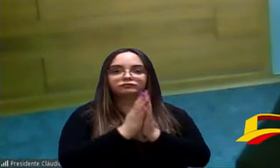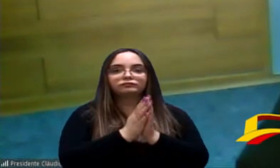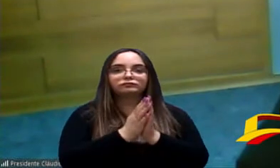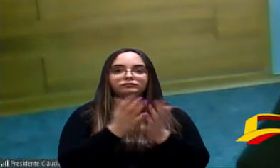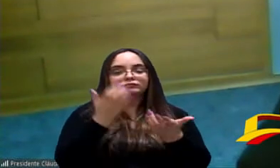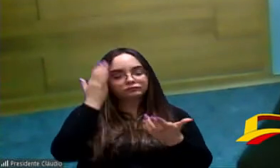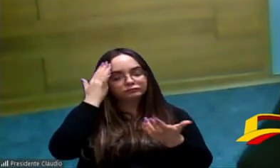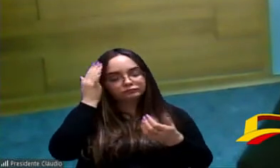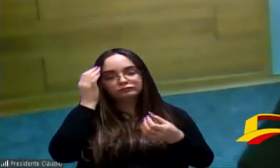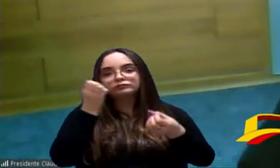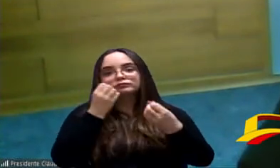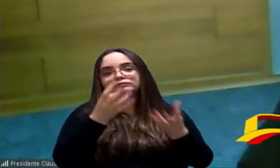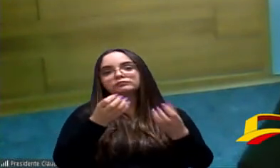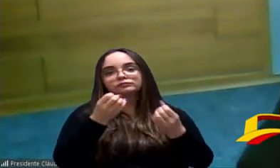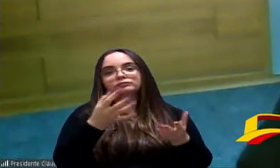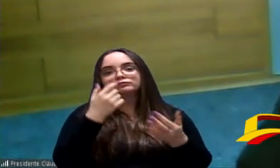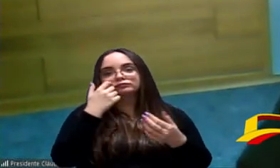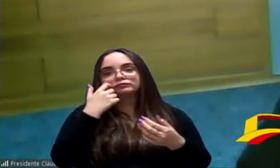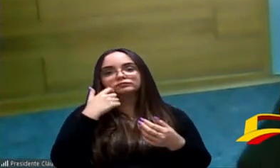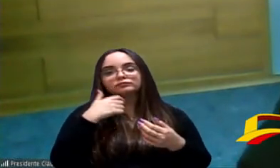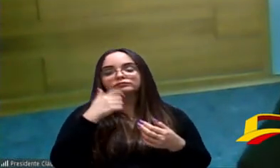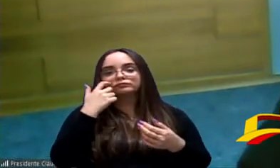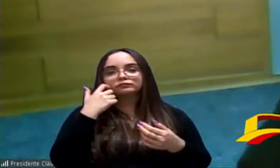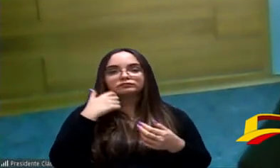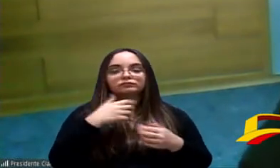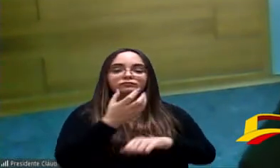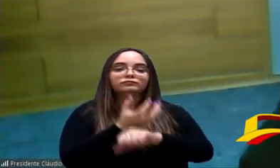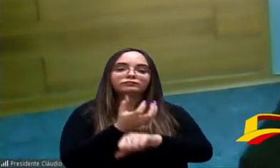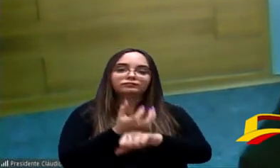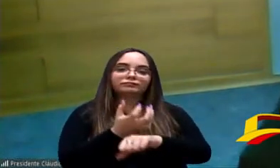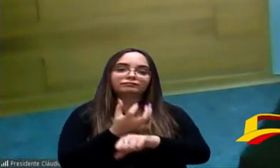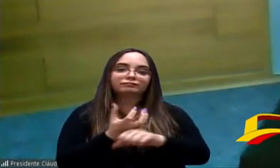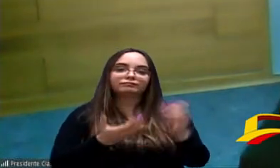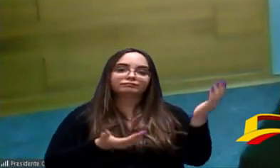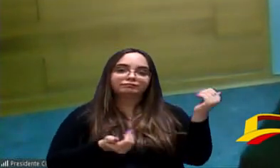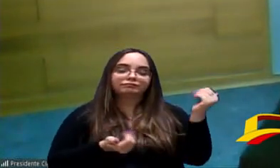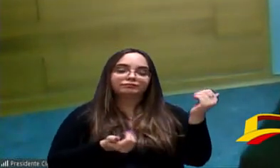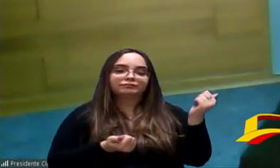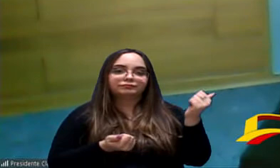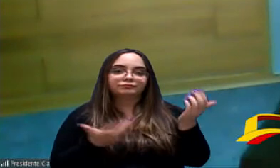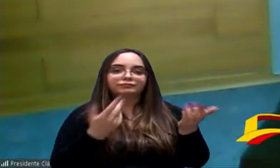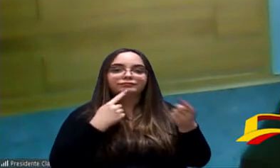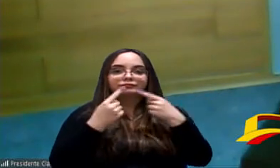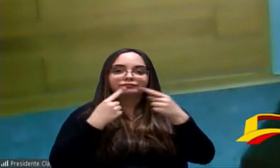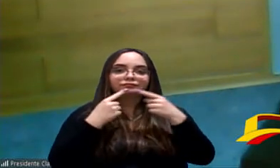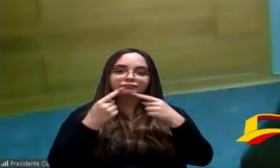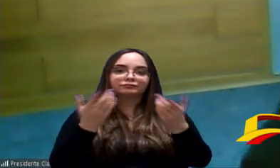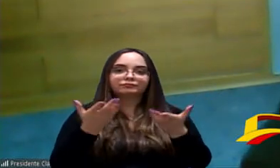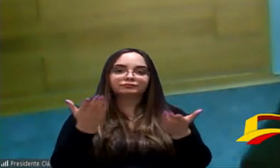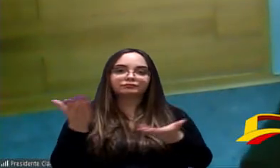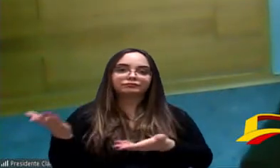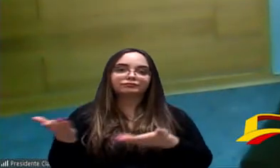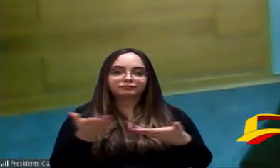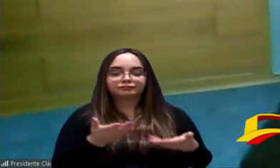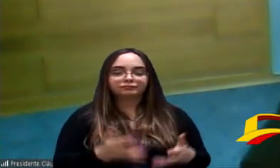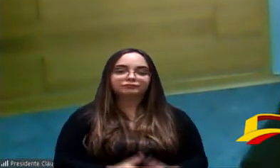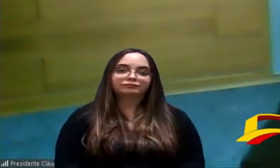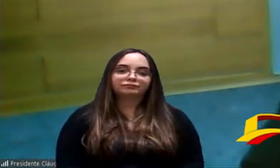Executivo informações sobre a implantação da Praça da Juventude. Eu coloco em discussão com a palavra Vossa Excelência,